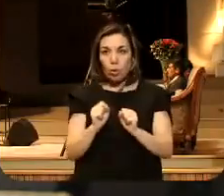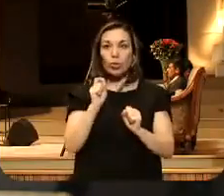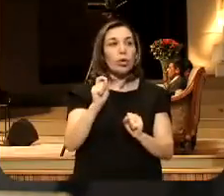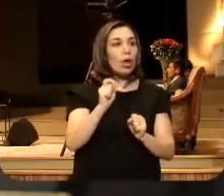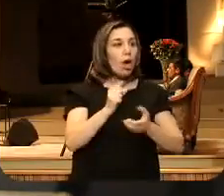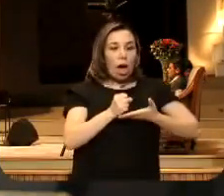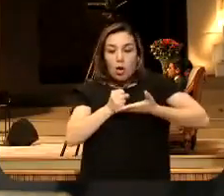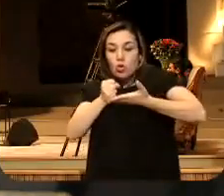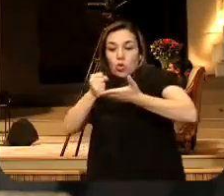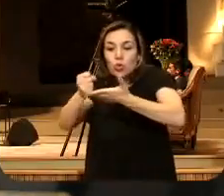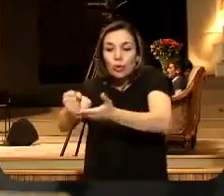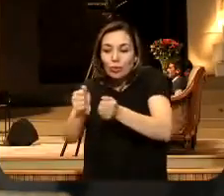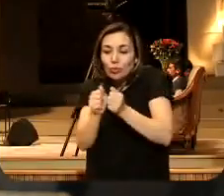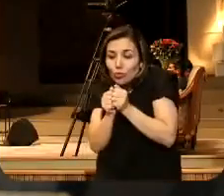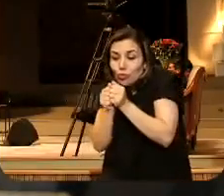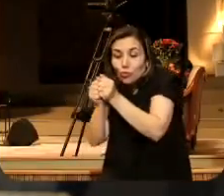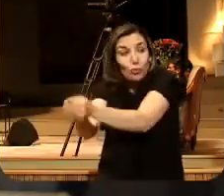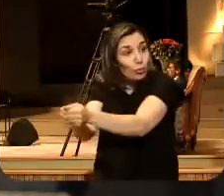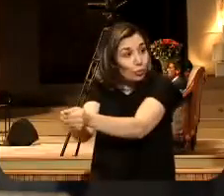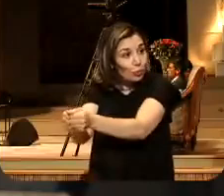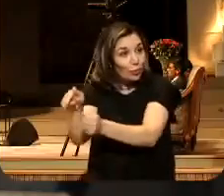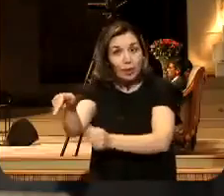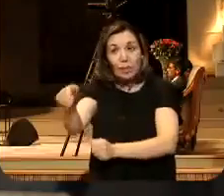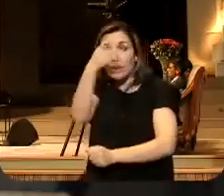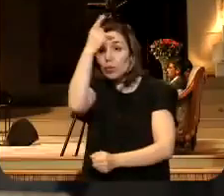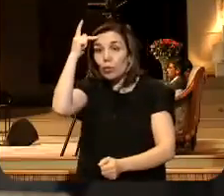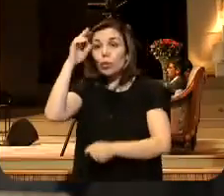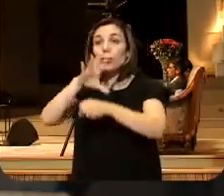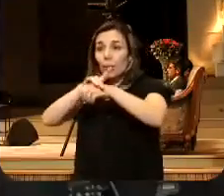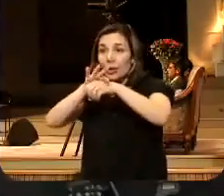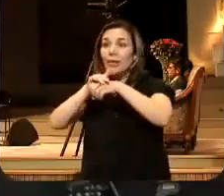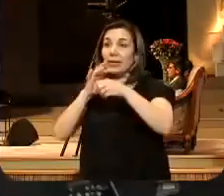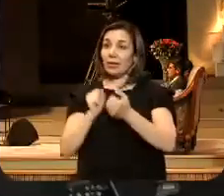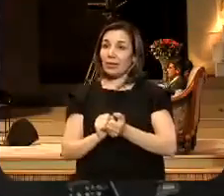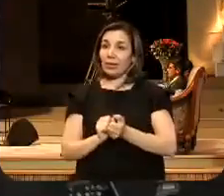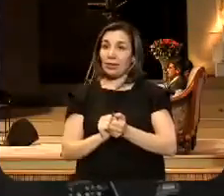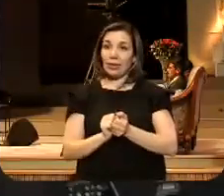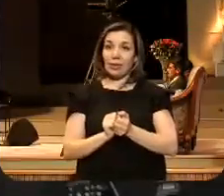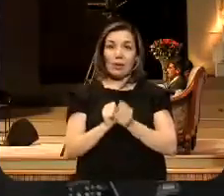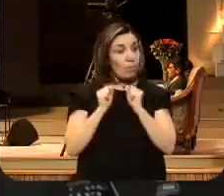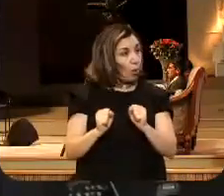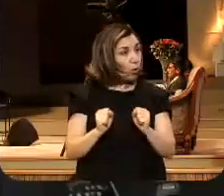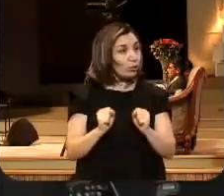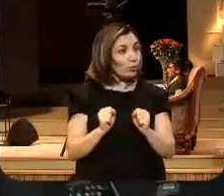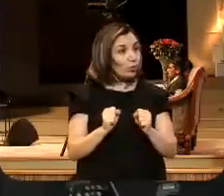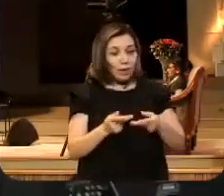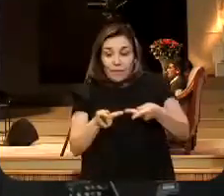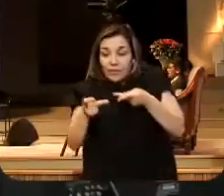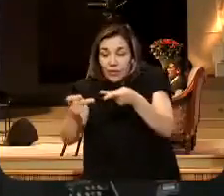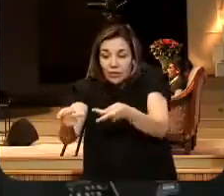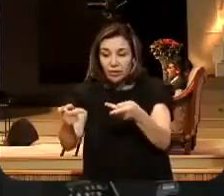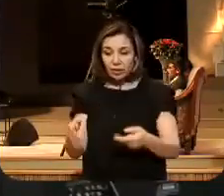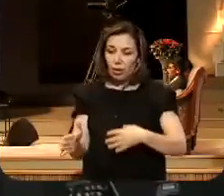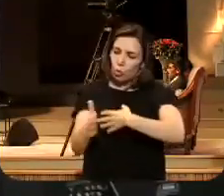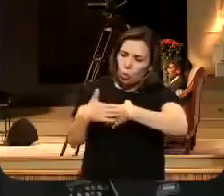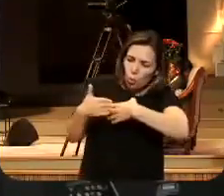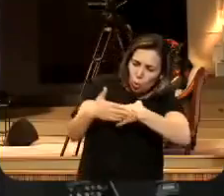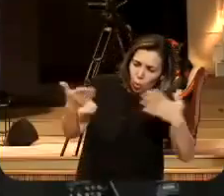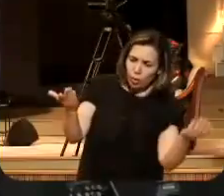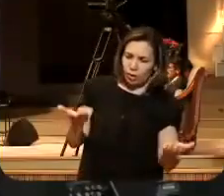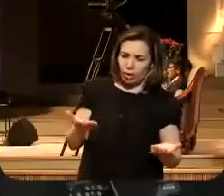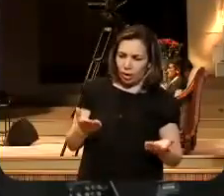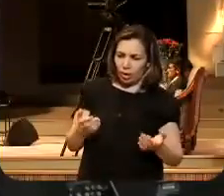possibilidade de estar junto com quem está enfermo, de estar ao lado, de ir